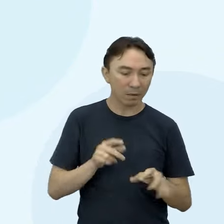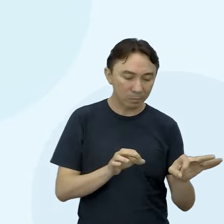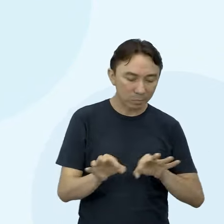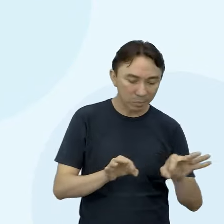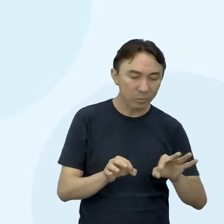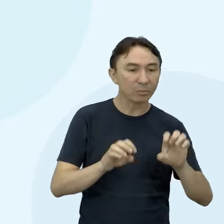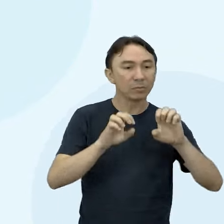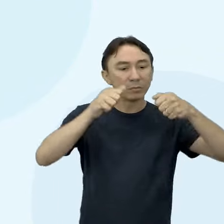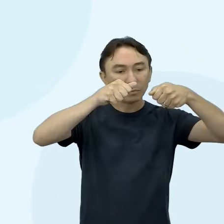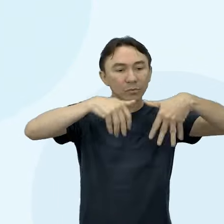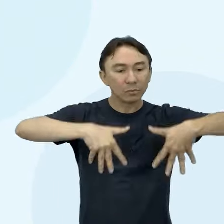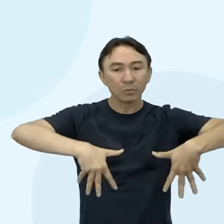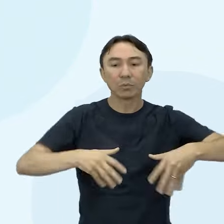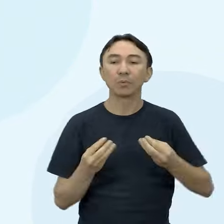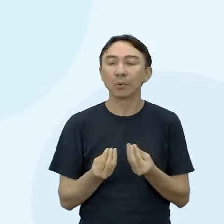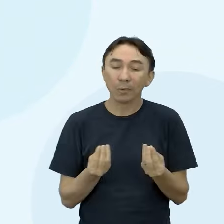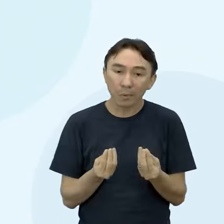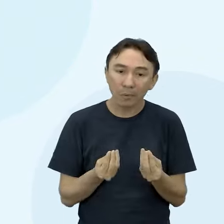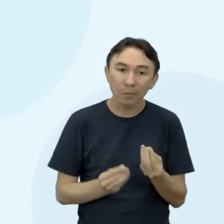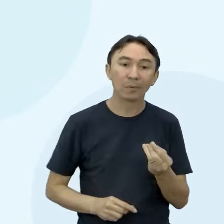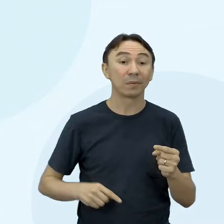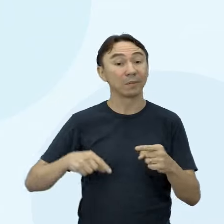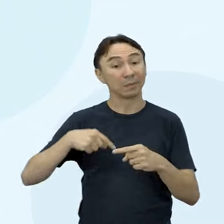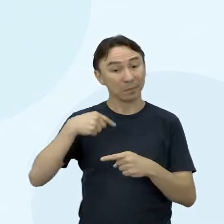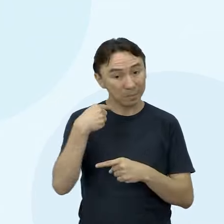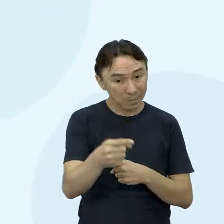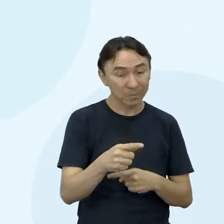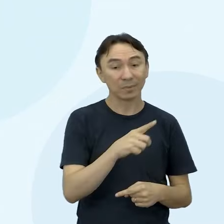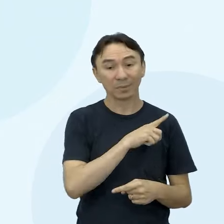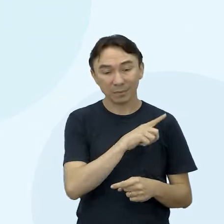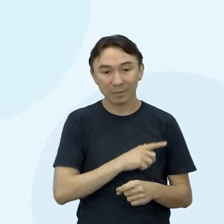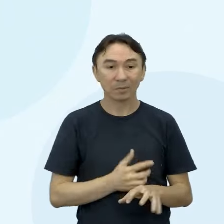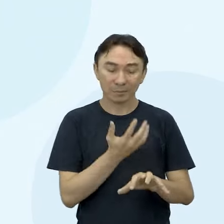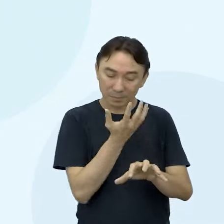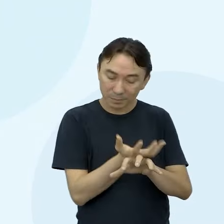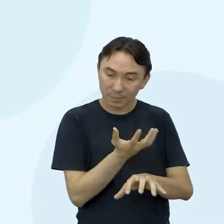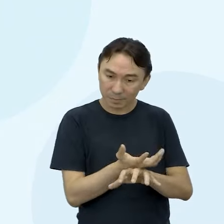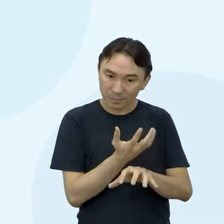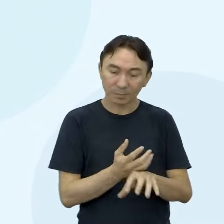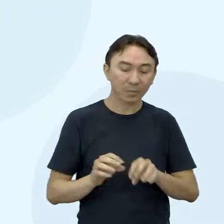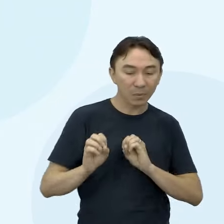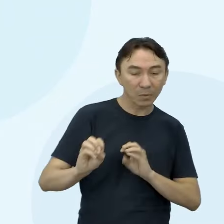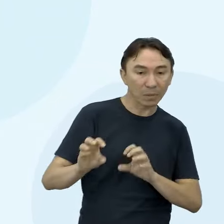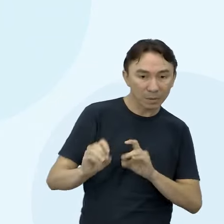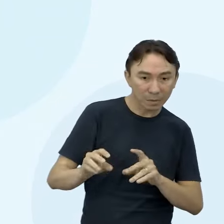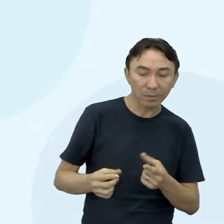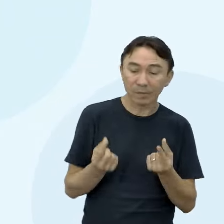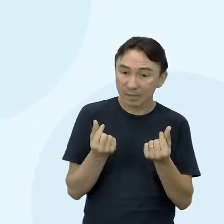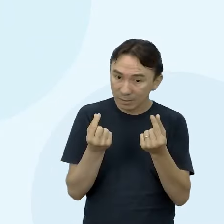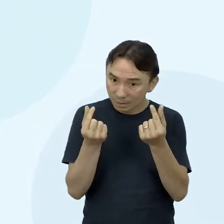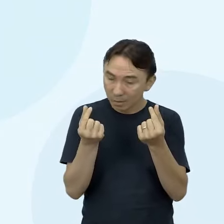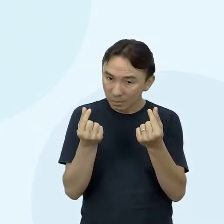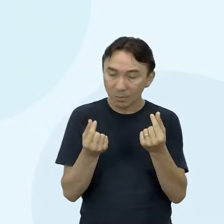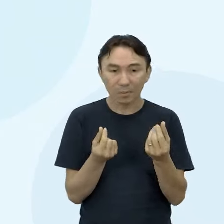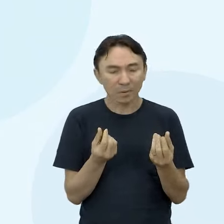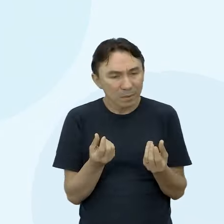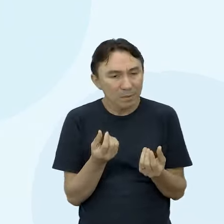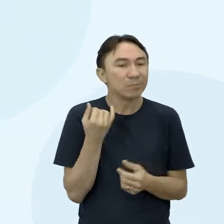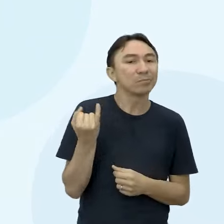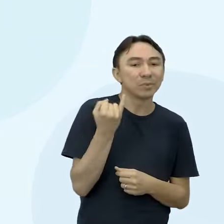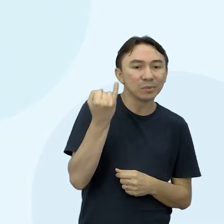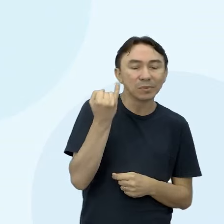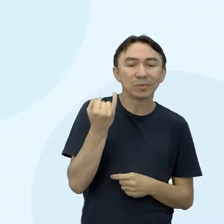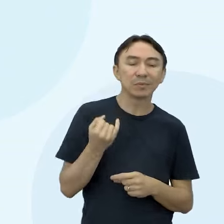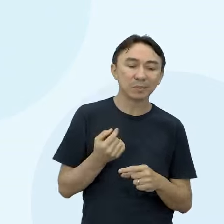nós nos debruçamos um pouco sobre o componente Educação Financeira em Conexão e a importância do